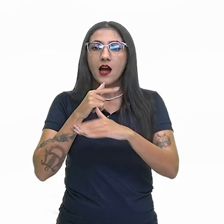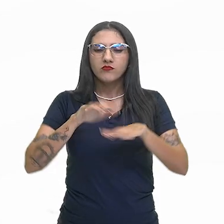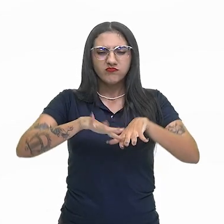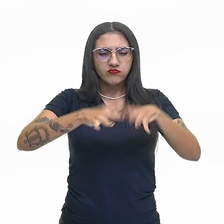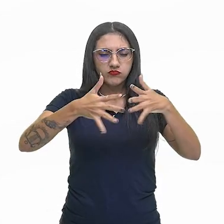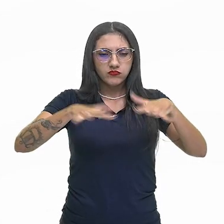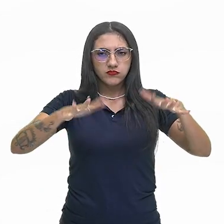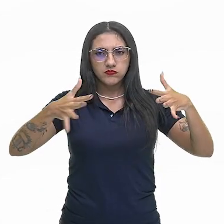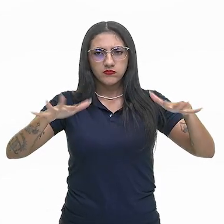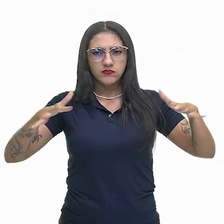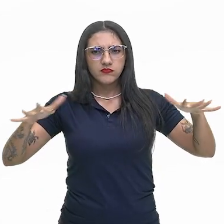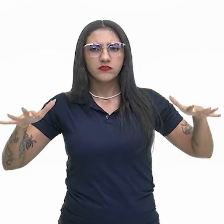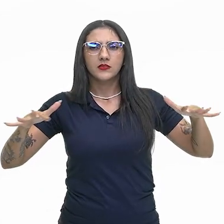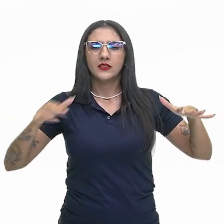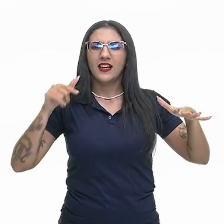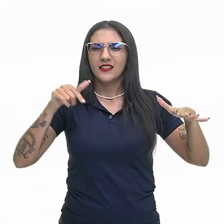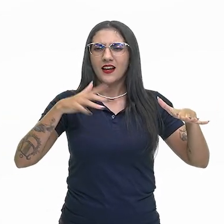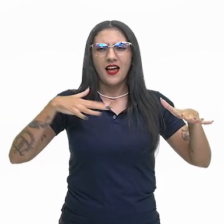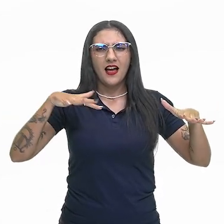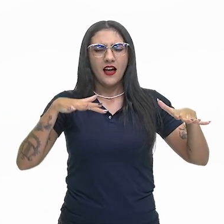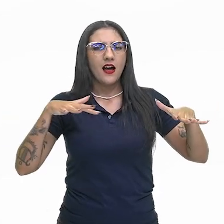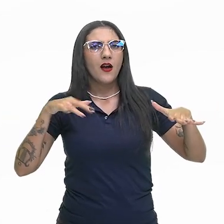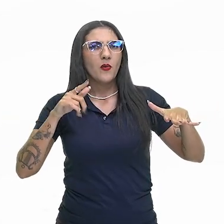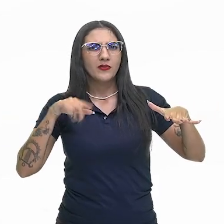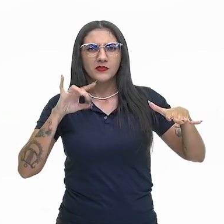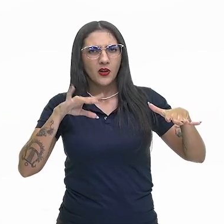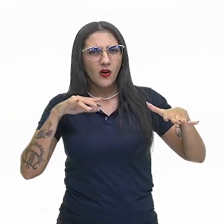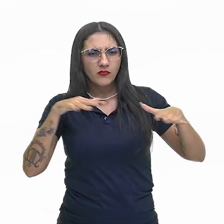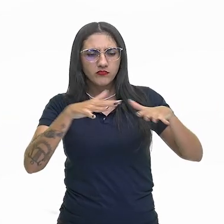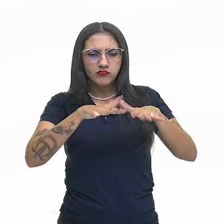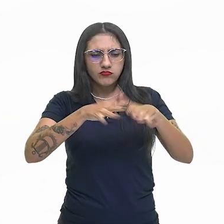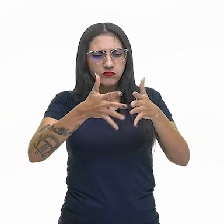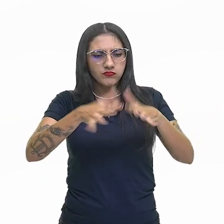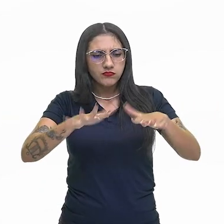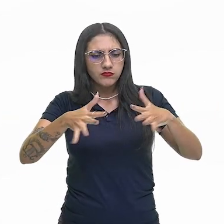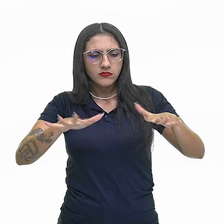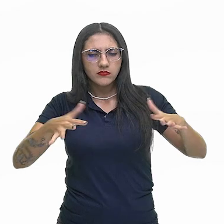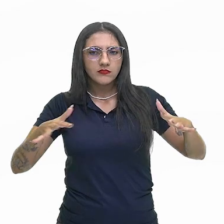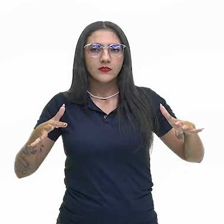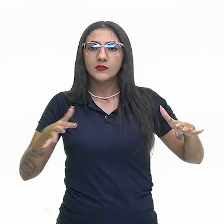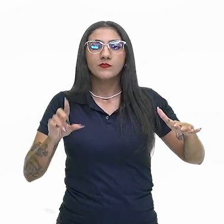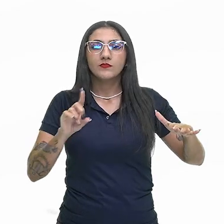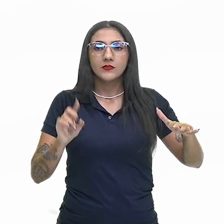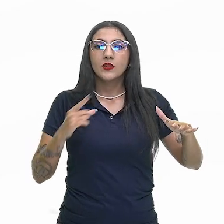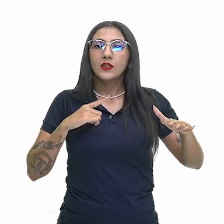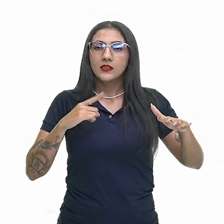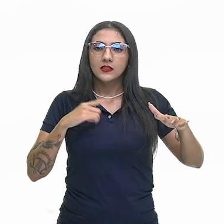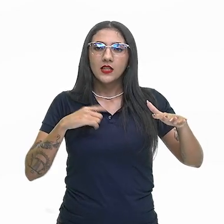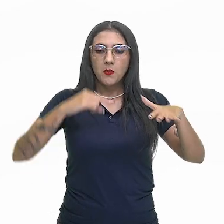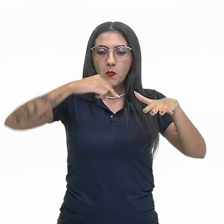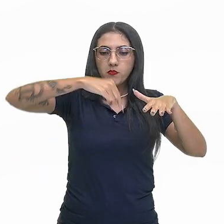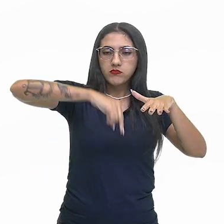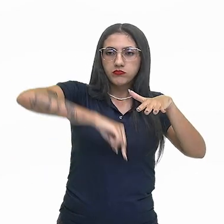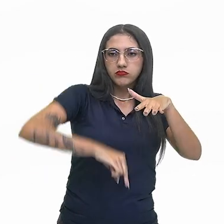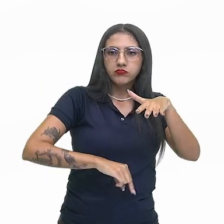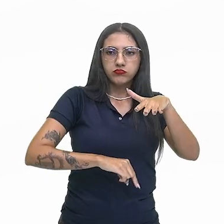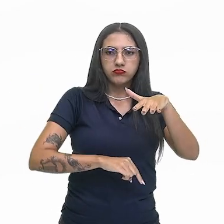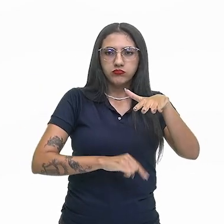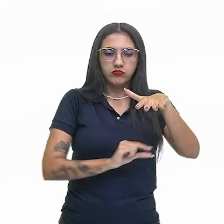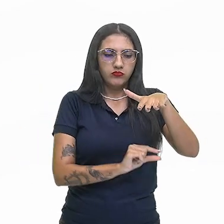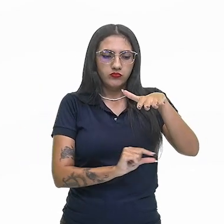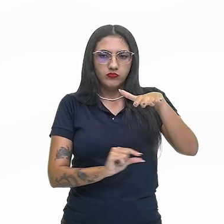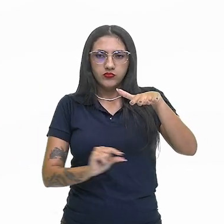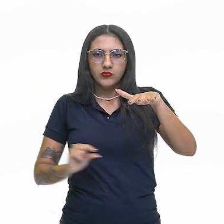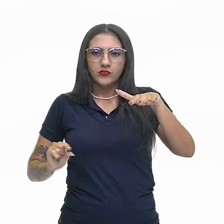monte de água, aquela água não está flutuando. Aquela água dos rios, dos oceanos, ela está em cima de algum terreno. Esse